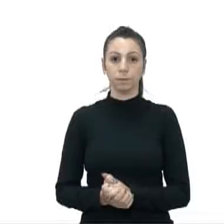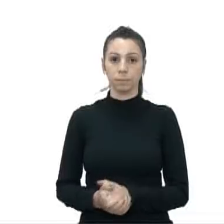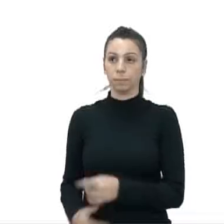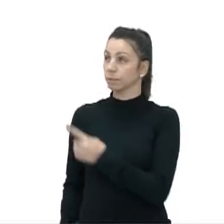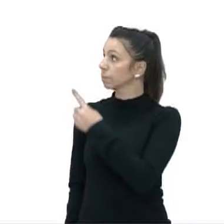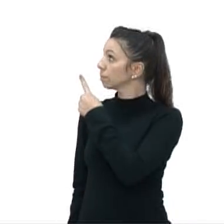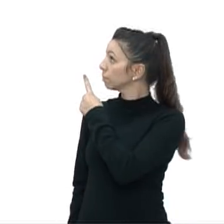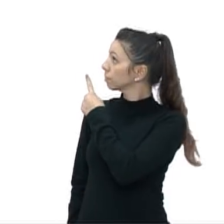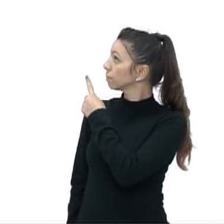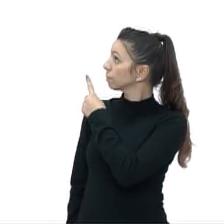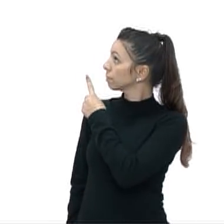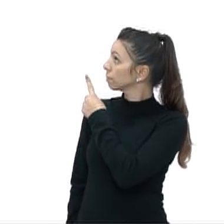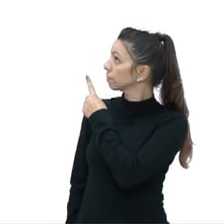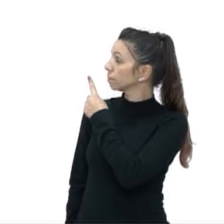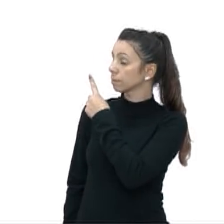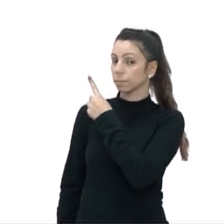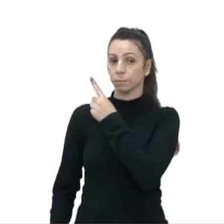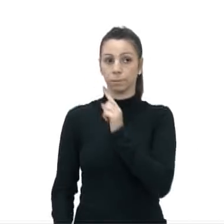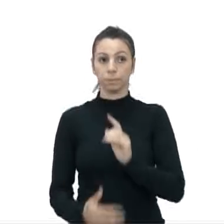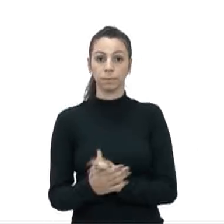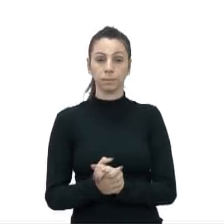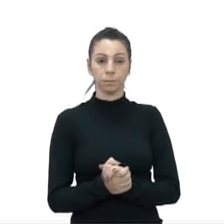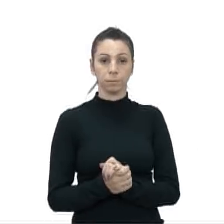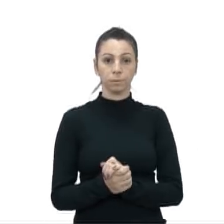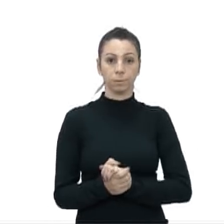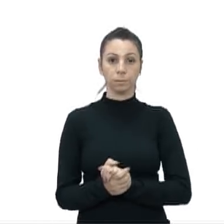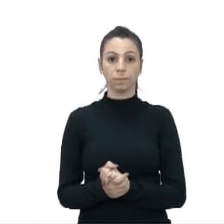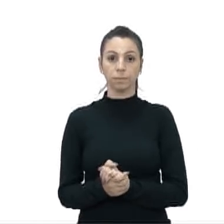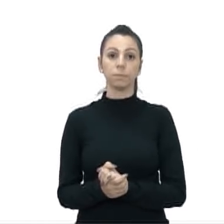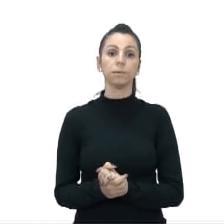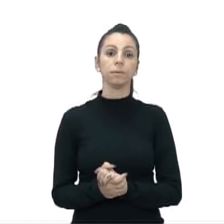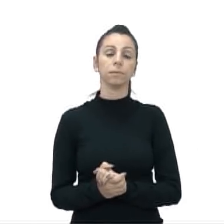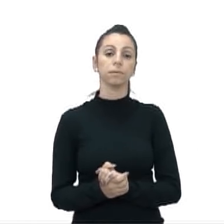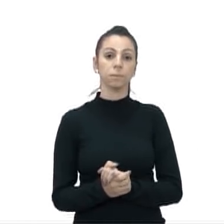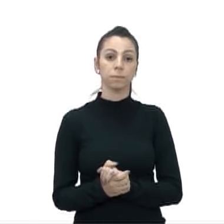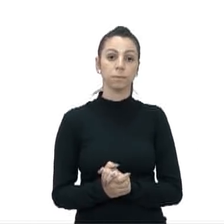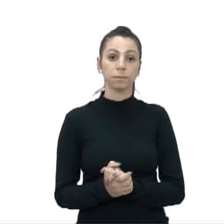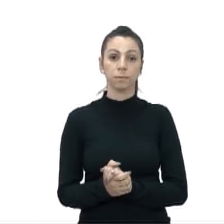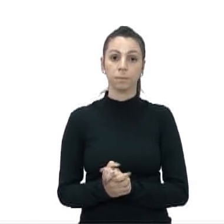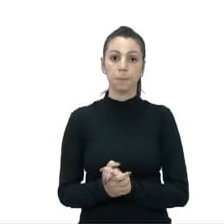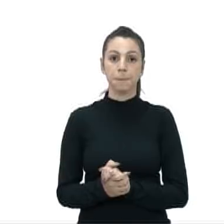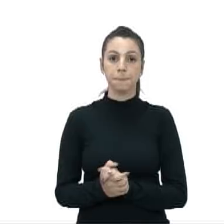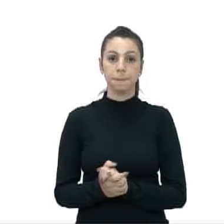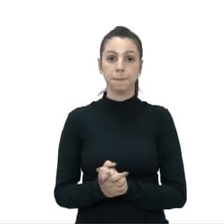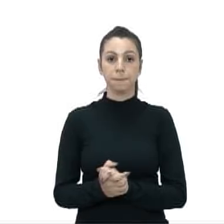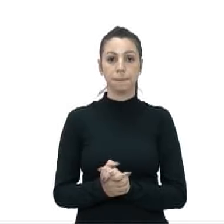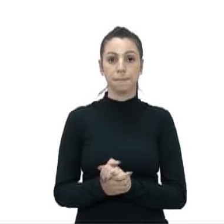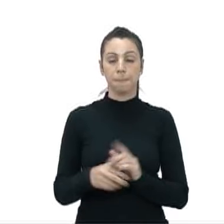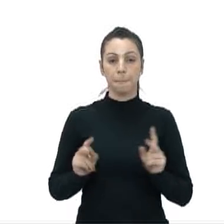aqui pelo nosso GIFzinho. Beleza, gente? Vamos dar continuidade, então, aqui.